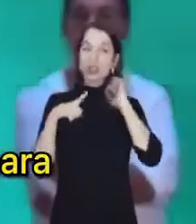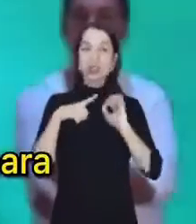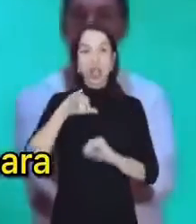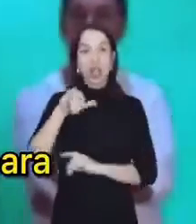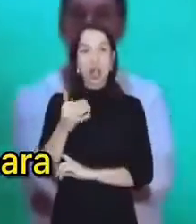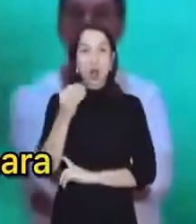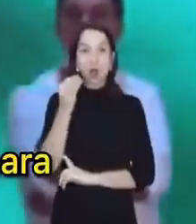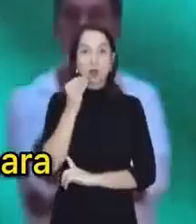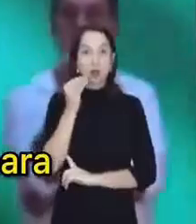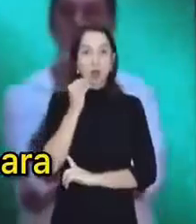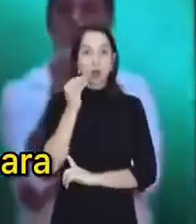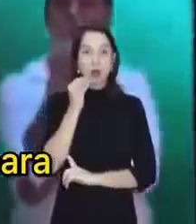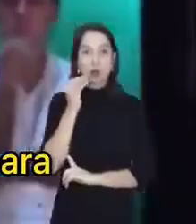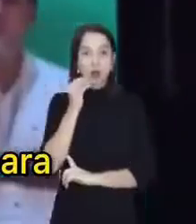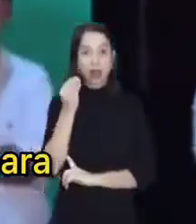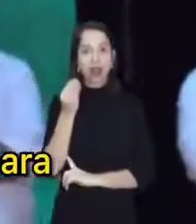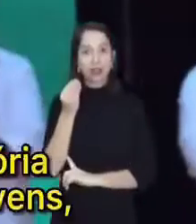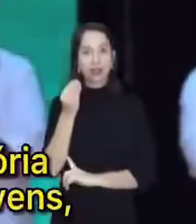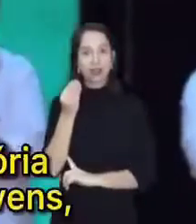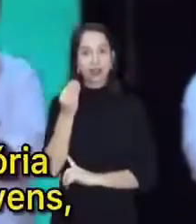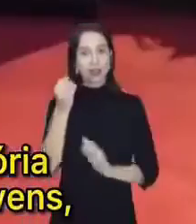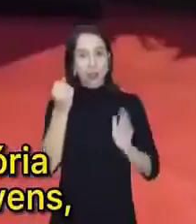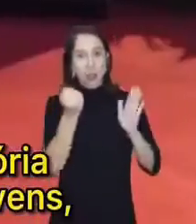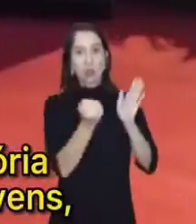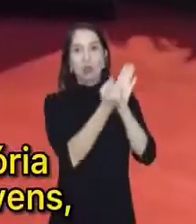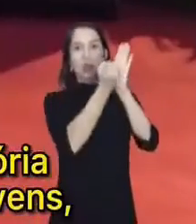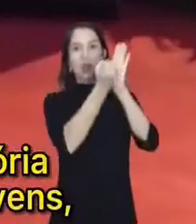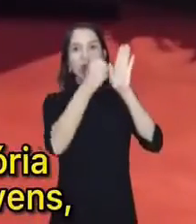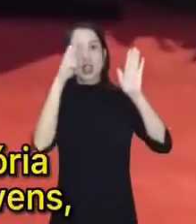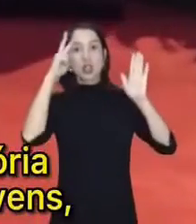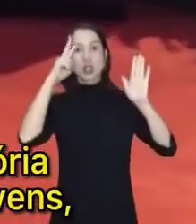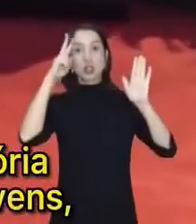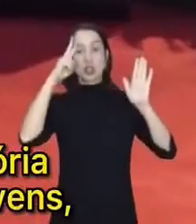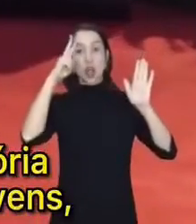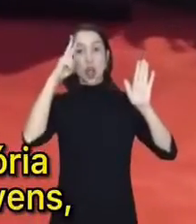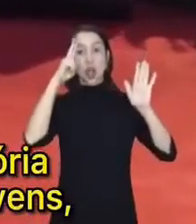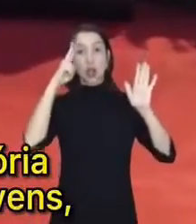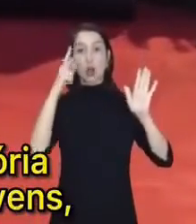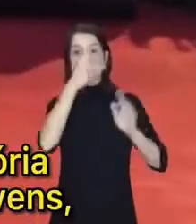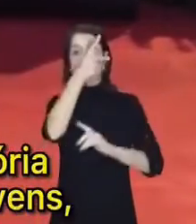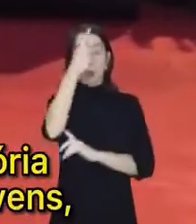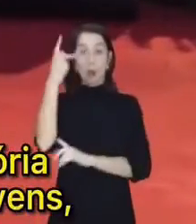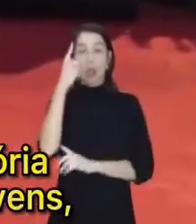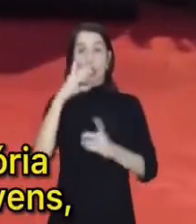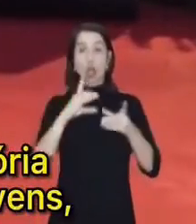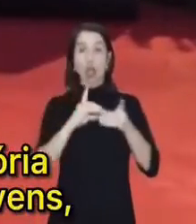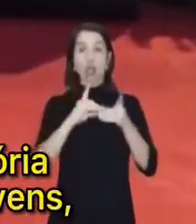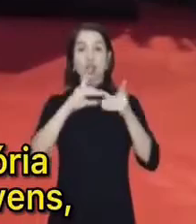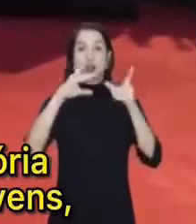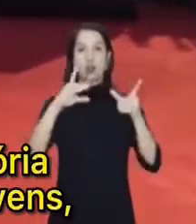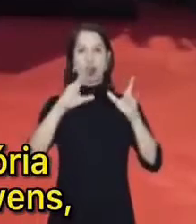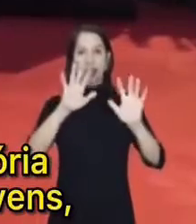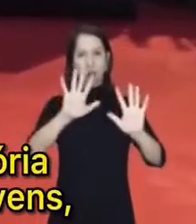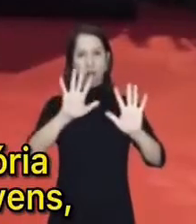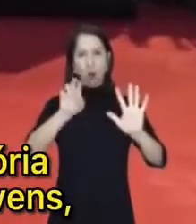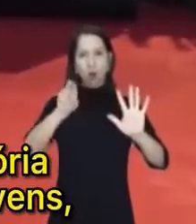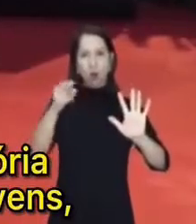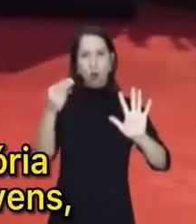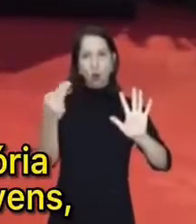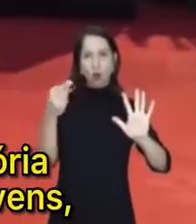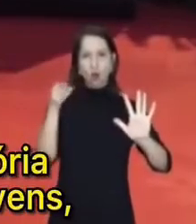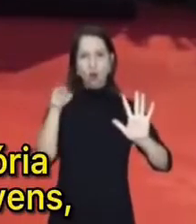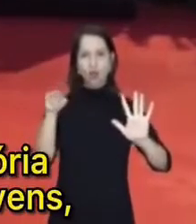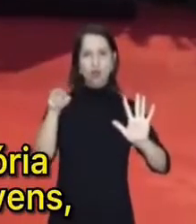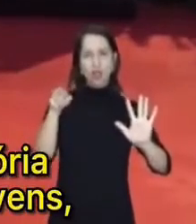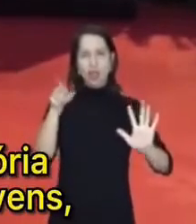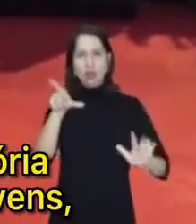a história como democrata, ou você tem chance de passar para a história como um presidente que